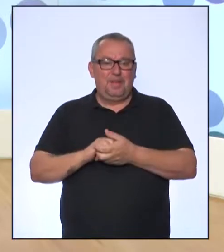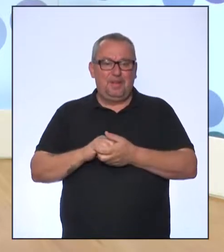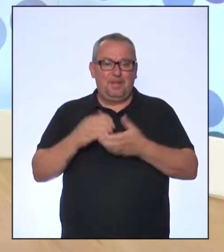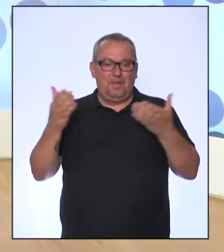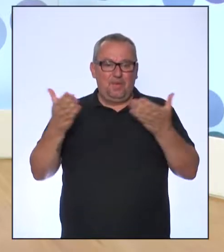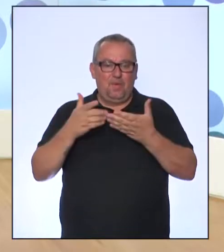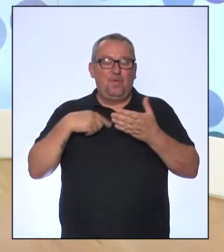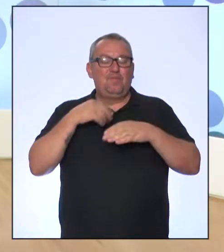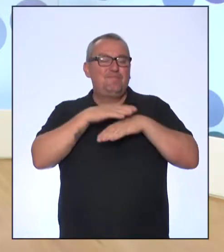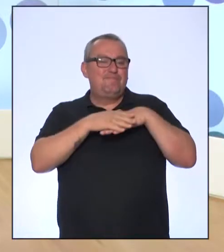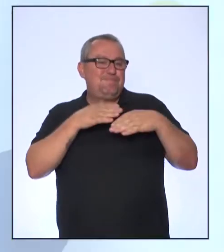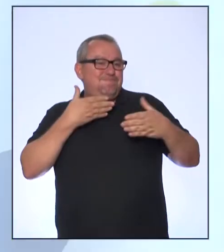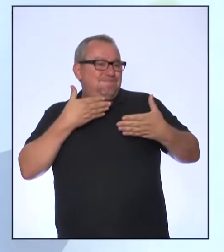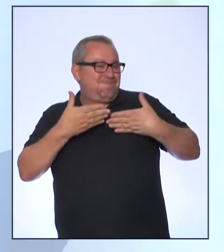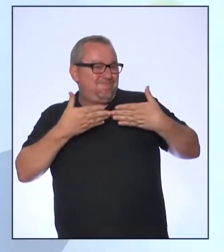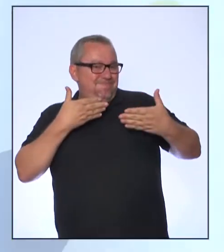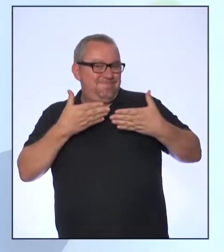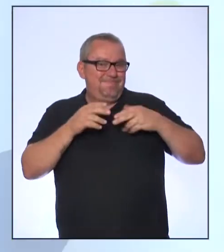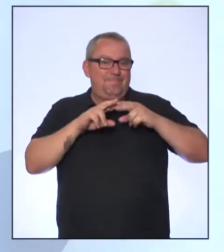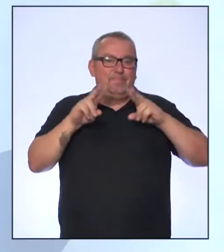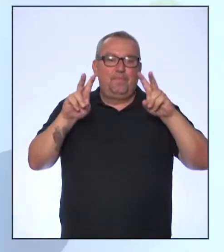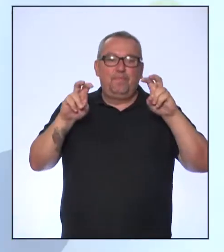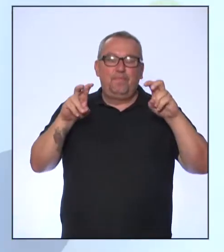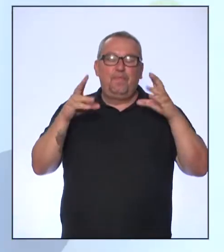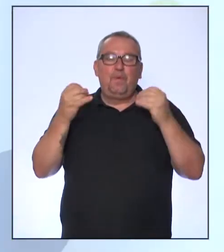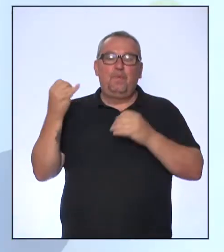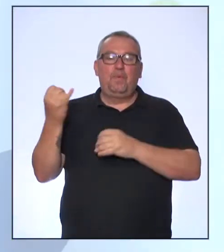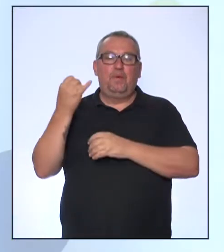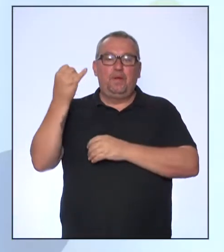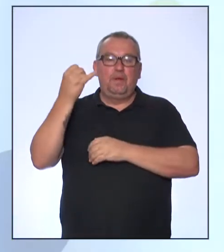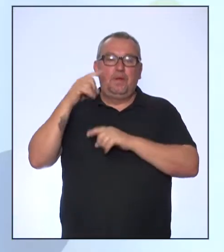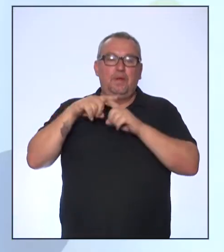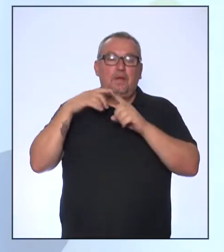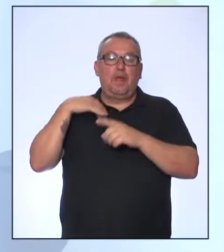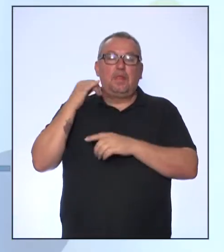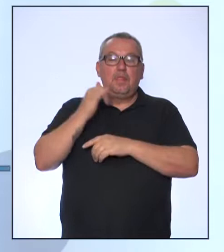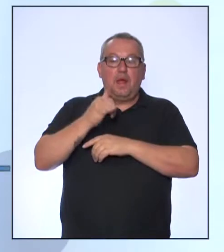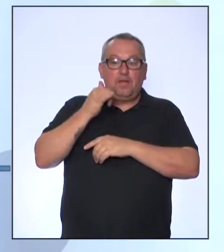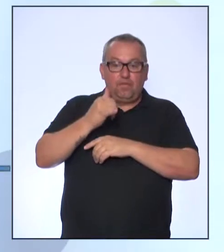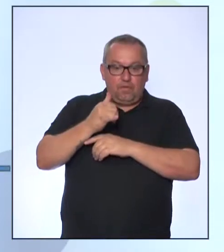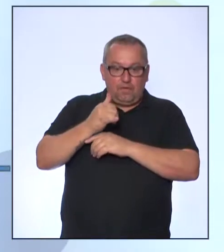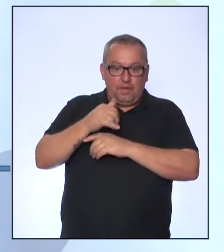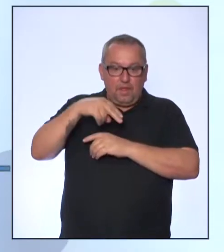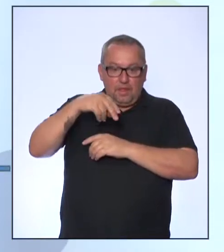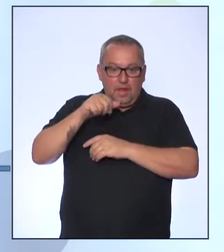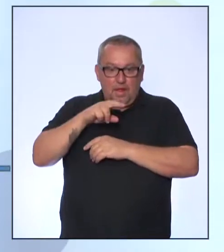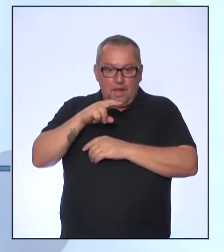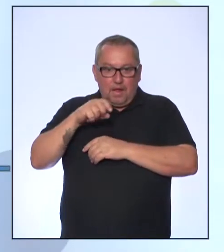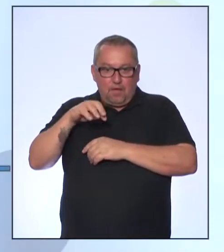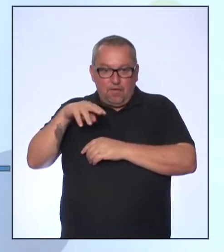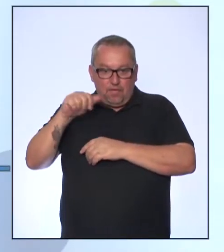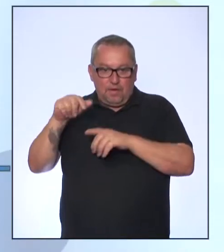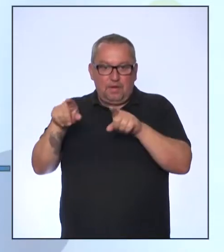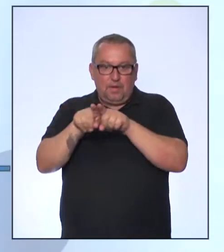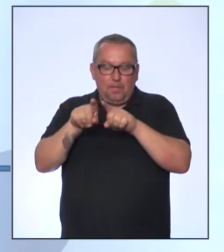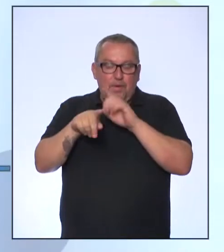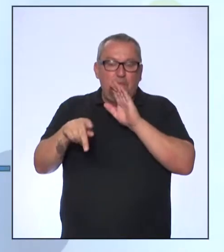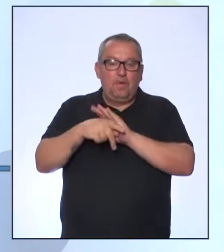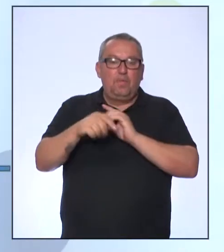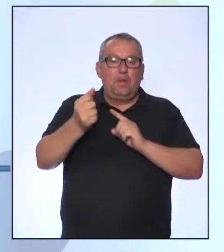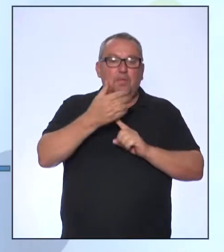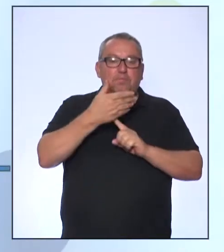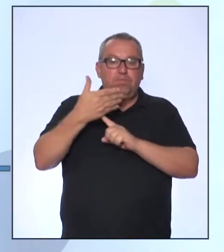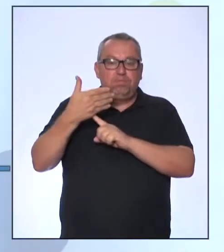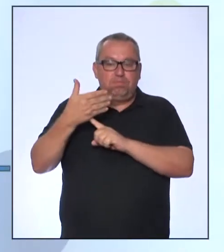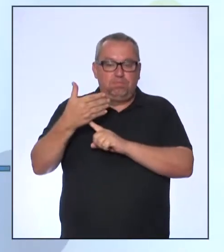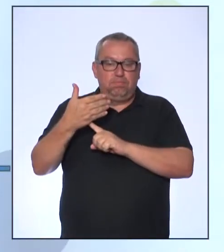gente vai bater um papo sobre um tema muito interessante, que são as narrativas, mais propriamente falando um pouco sobre as narrativas digitais. A